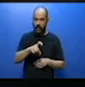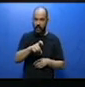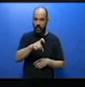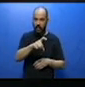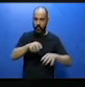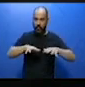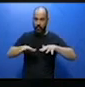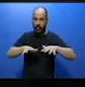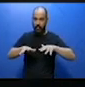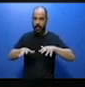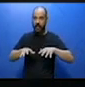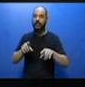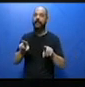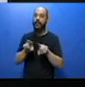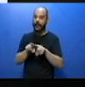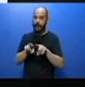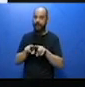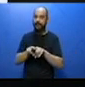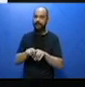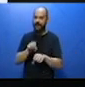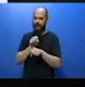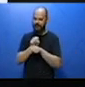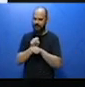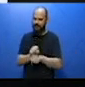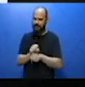tentando fixar.